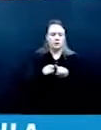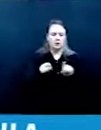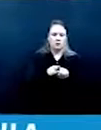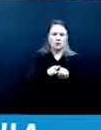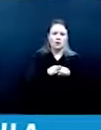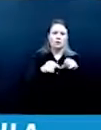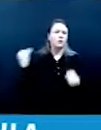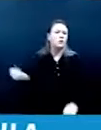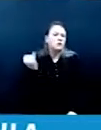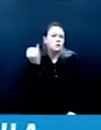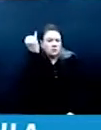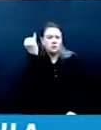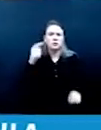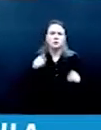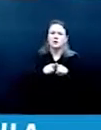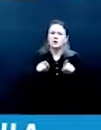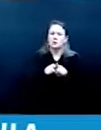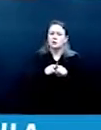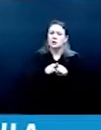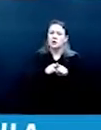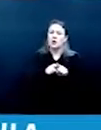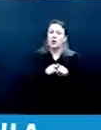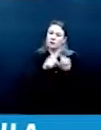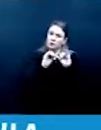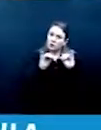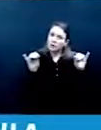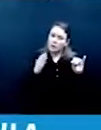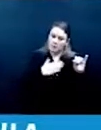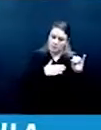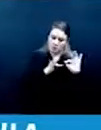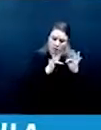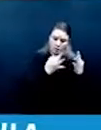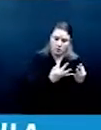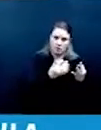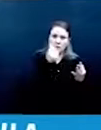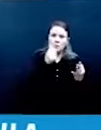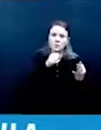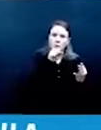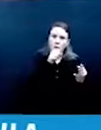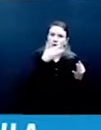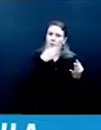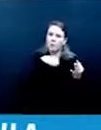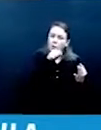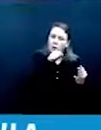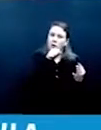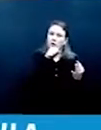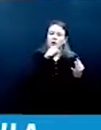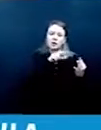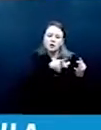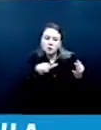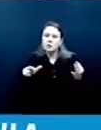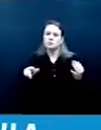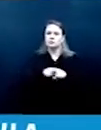foi importante para... Quando eu digo a minha família, pai, mãe e os irmãos. E depois a consequência, que é aí a